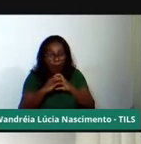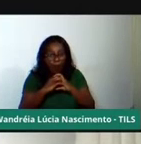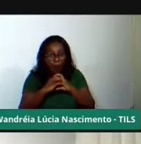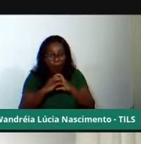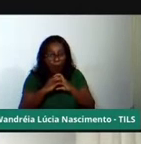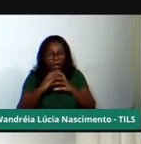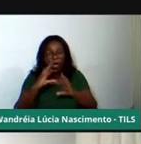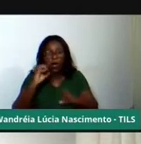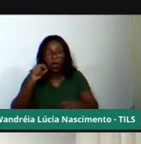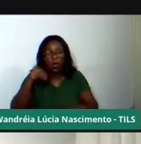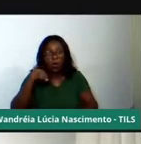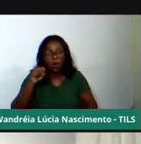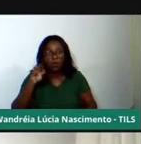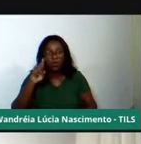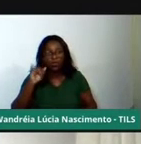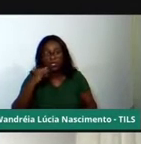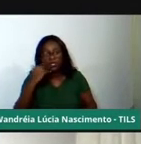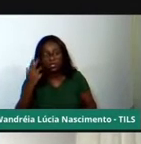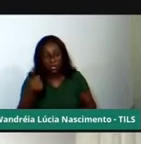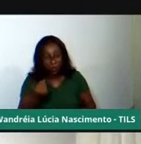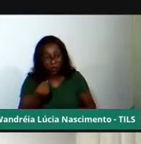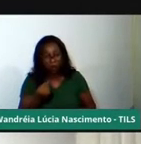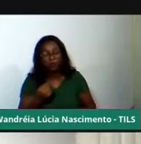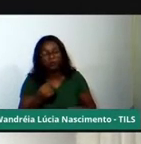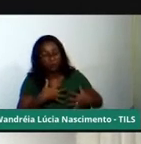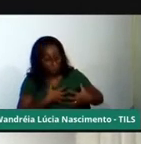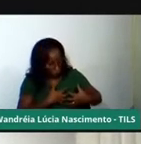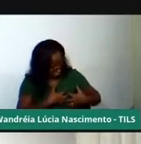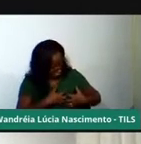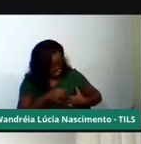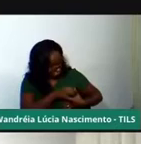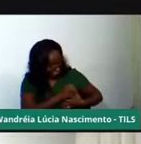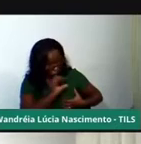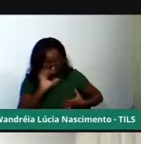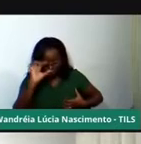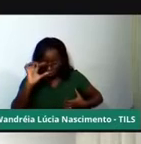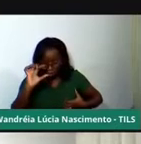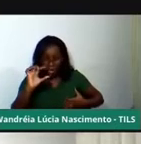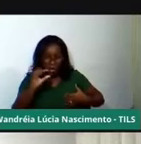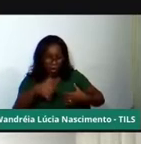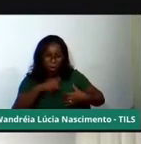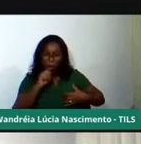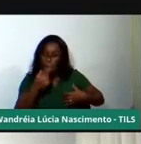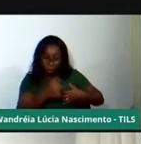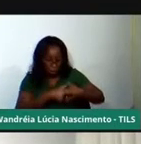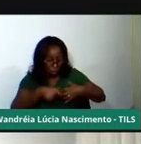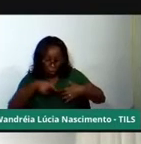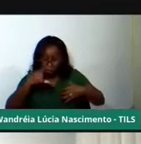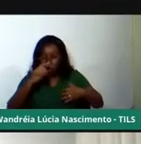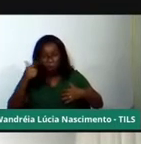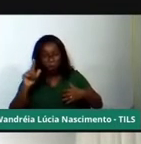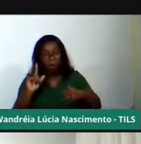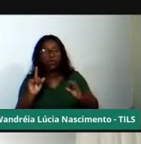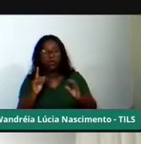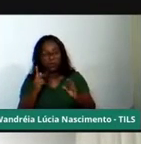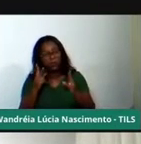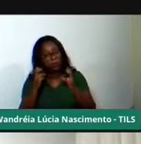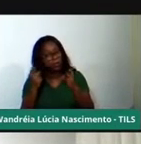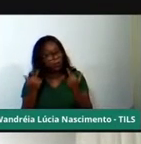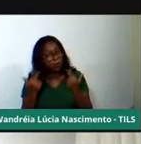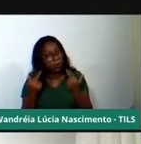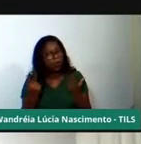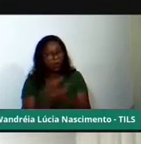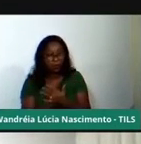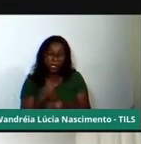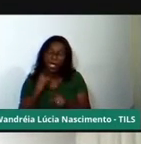isso acontecia tanto no anel ou em faixas, né, em pedaços, com colagenase, enfim. E eles, depois de um